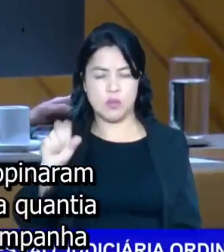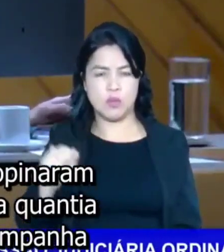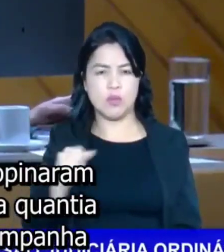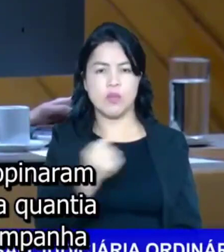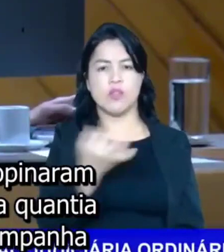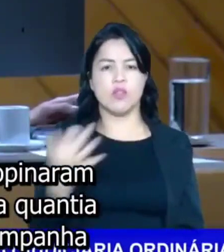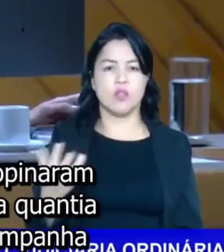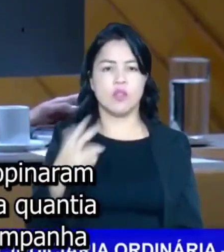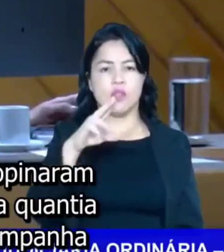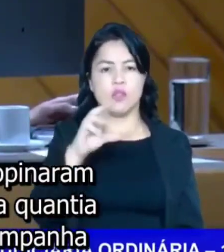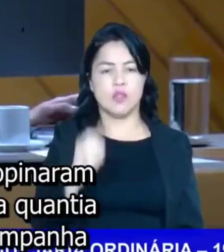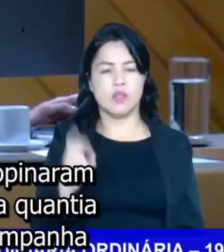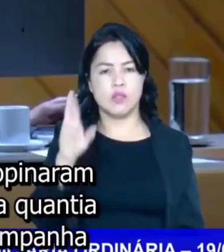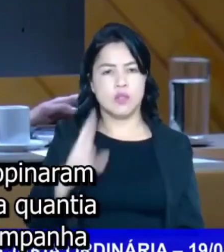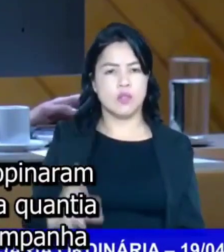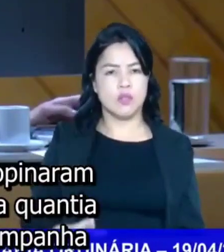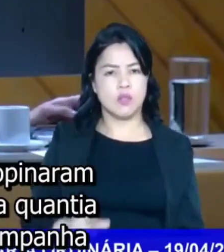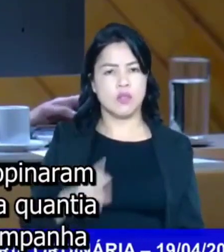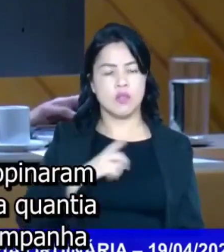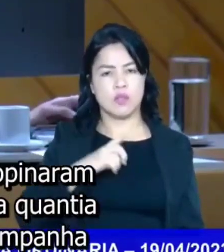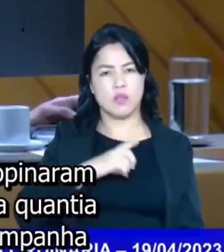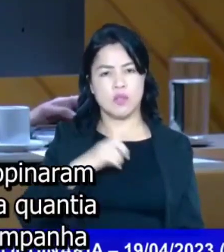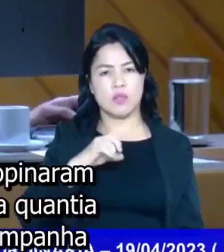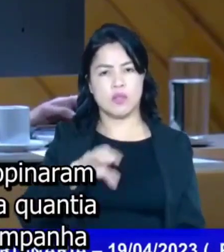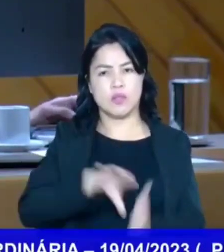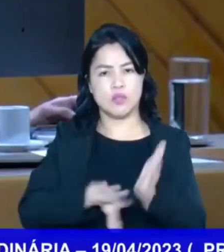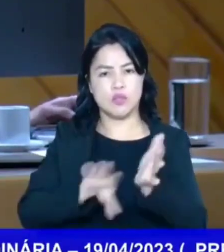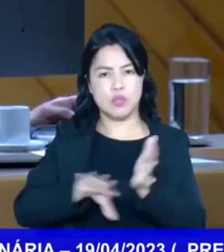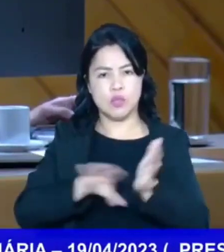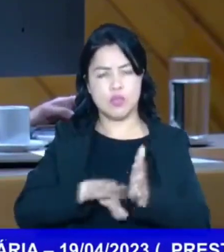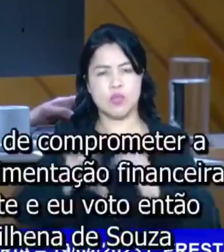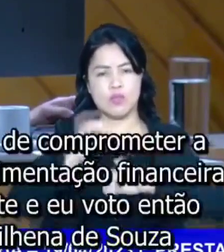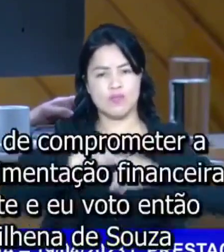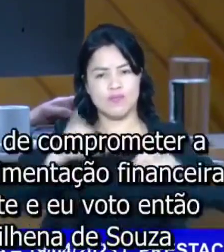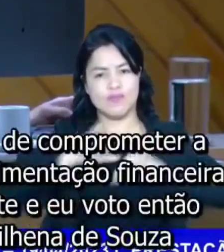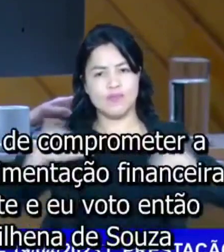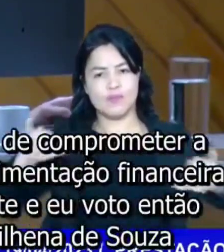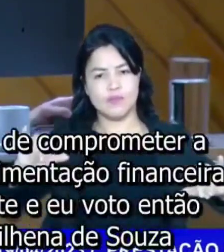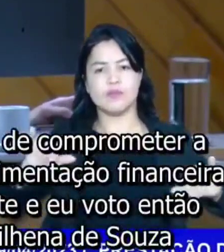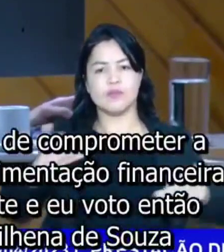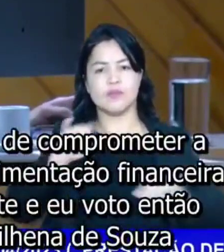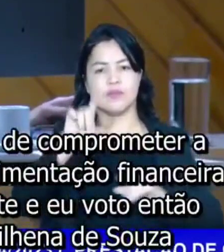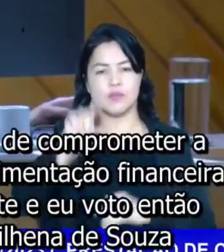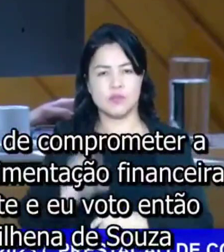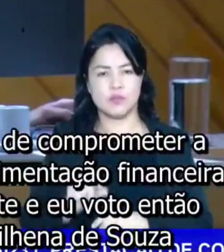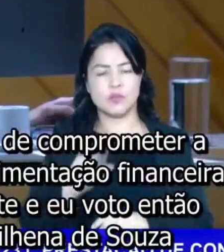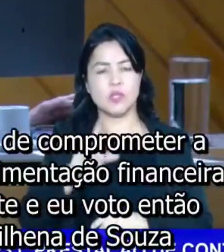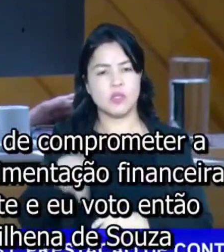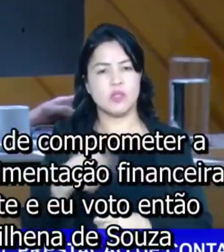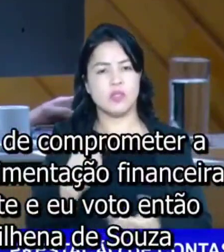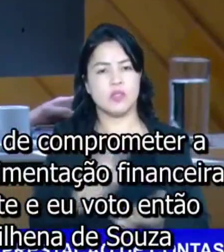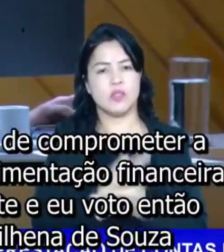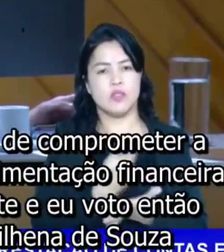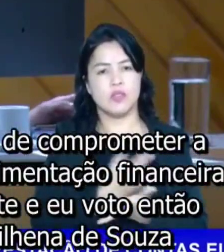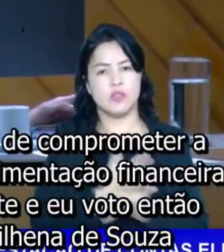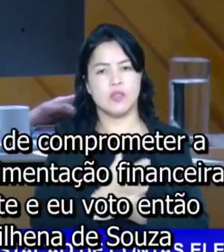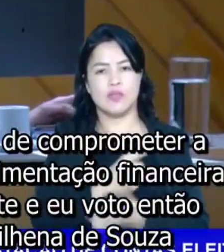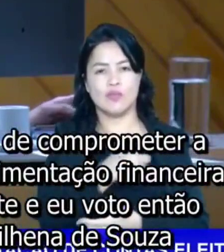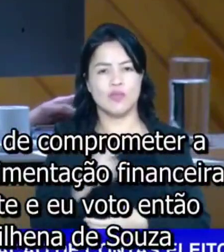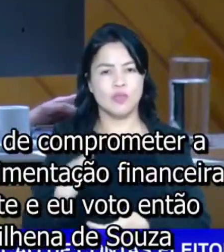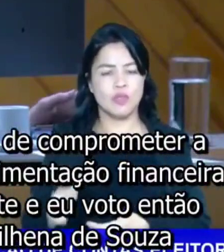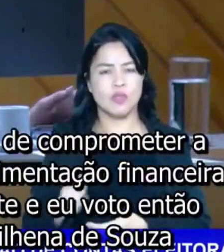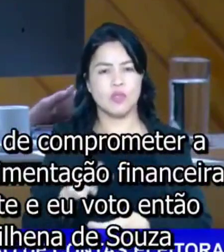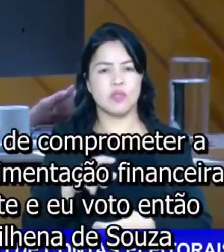transferida de R$50, relativos à sobra de campanha. Então, é também uma falha que não tem um condão de